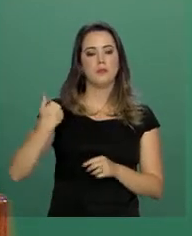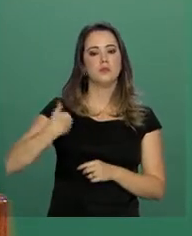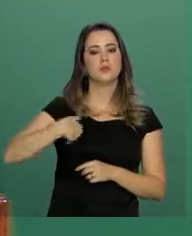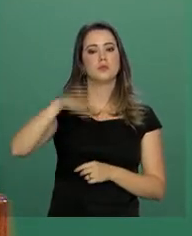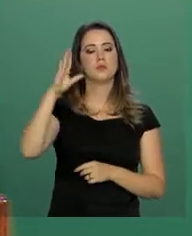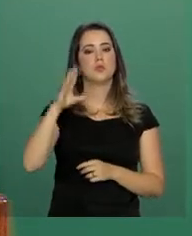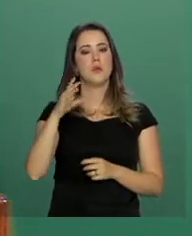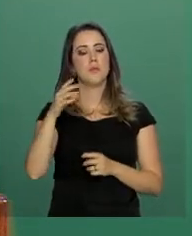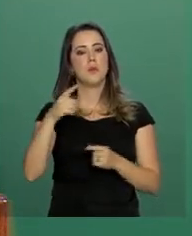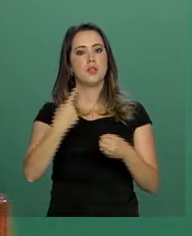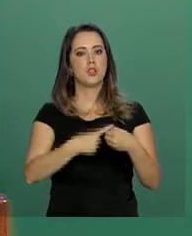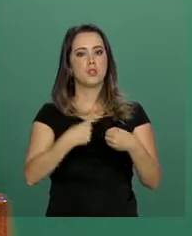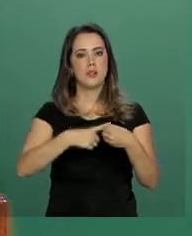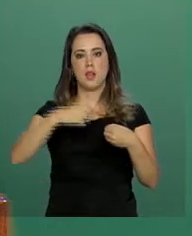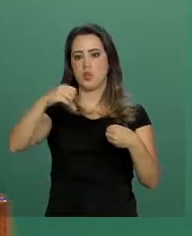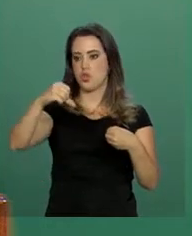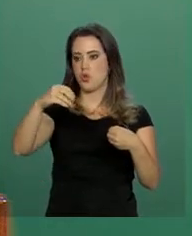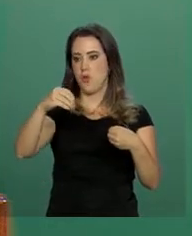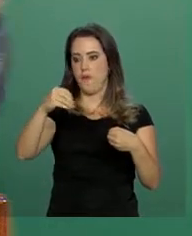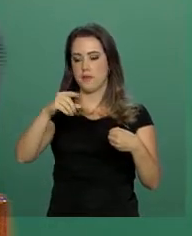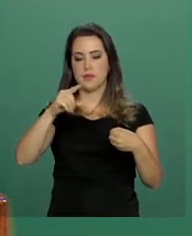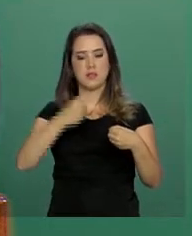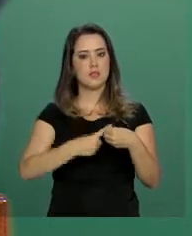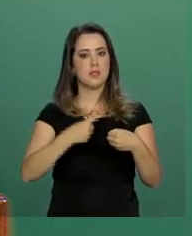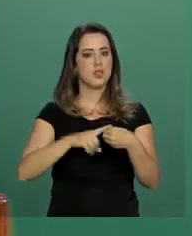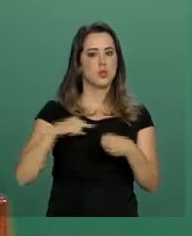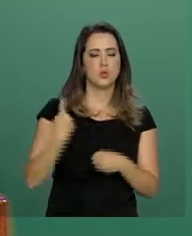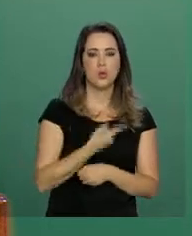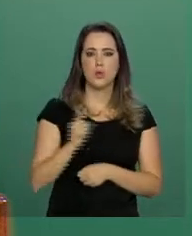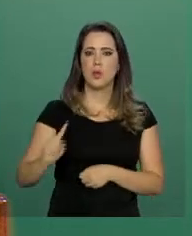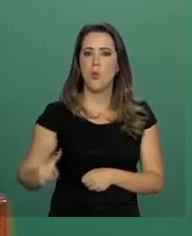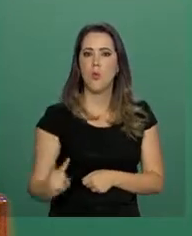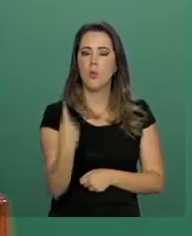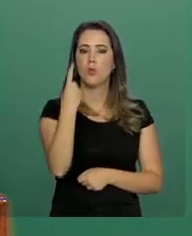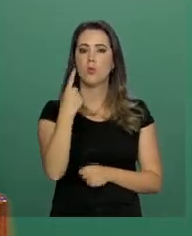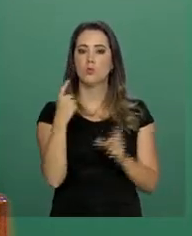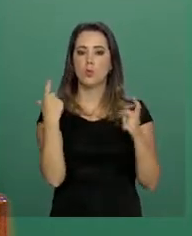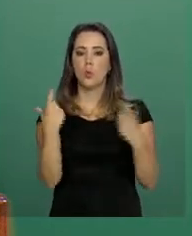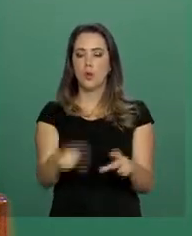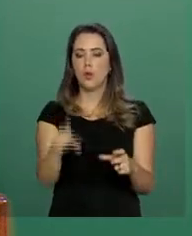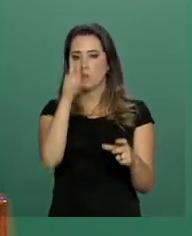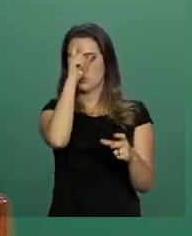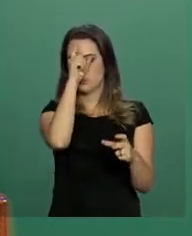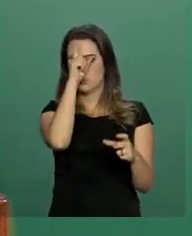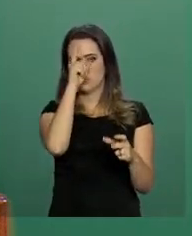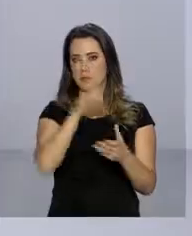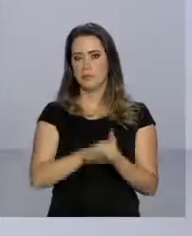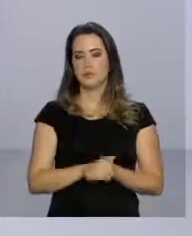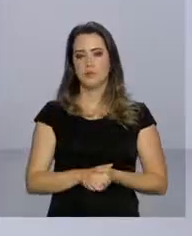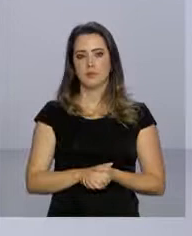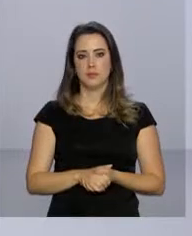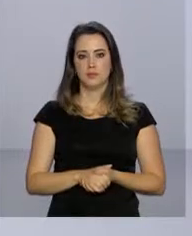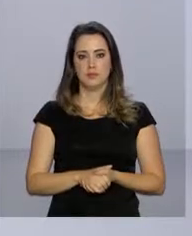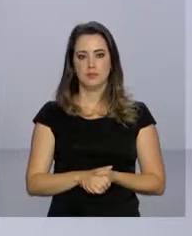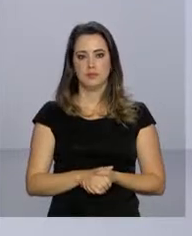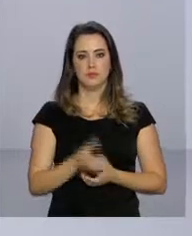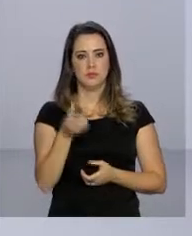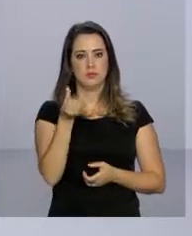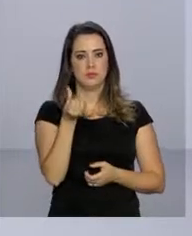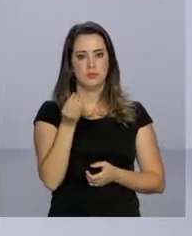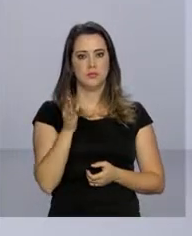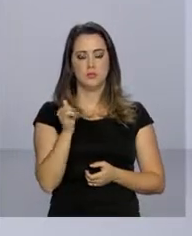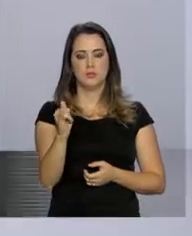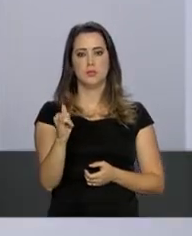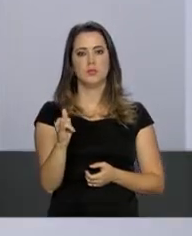900 municípios somos a única unidade de saúde 6